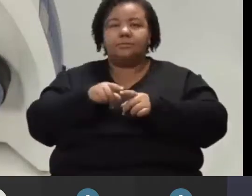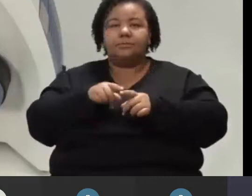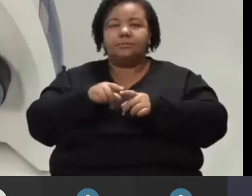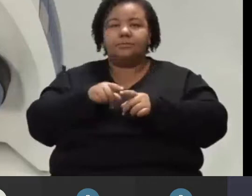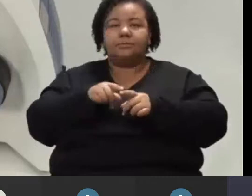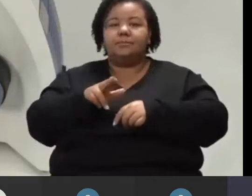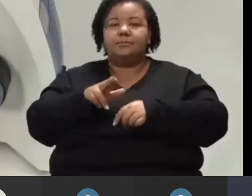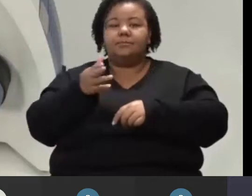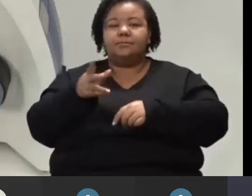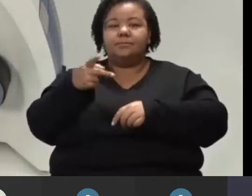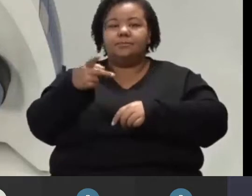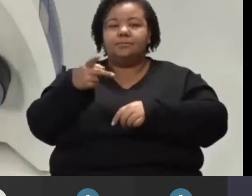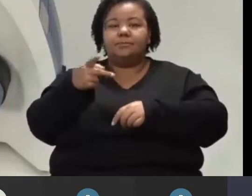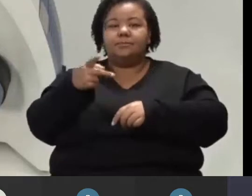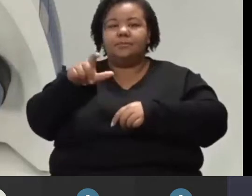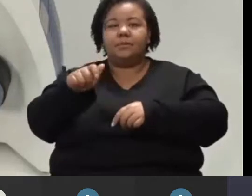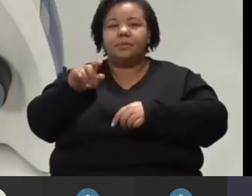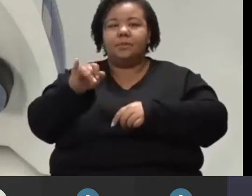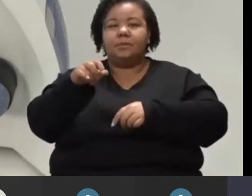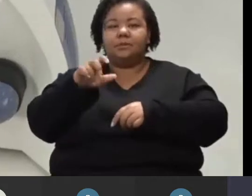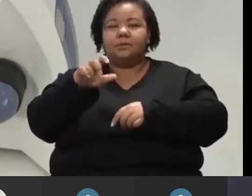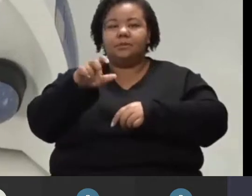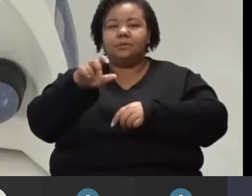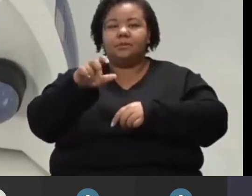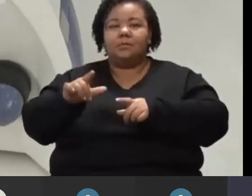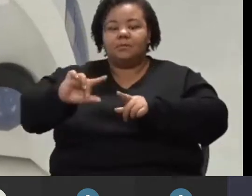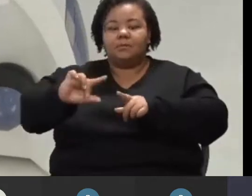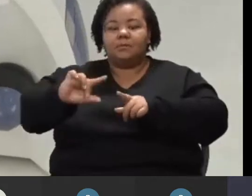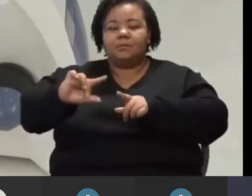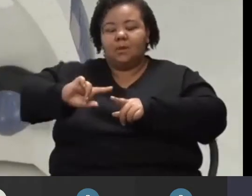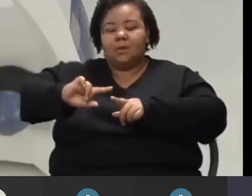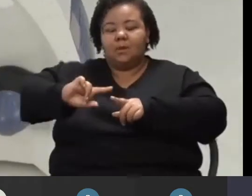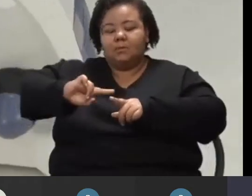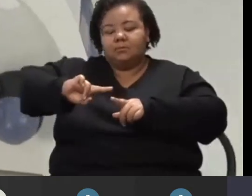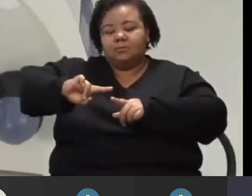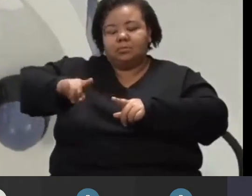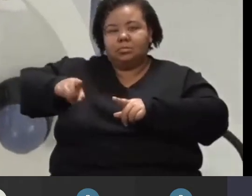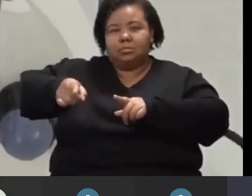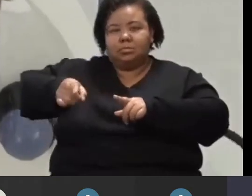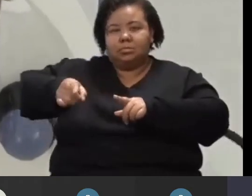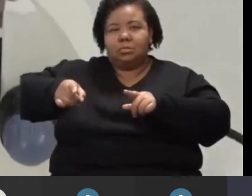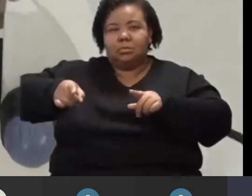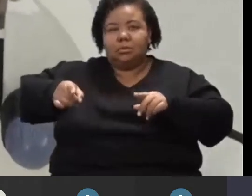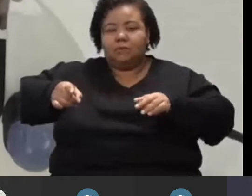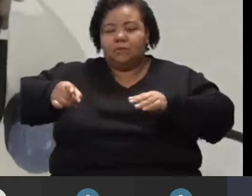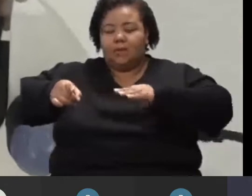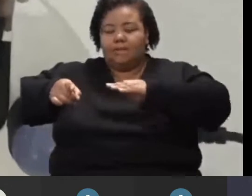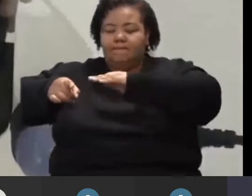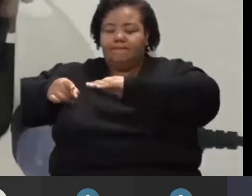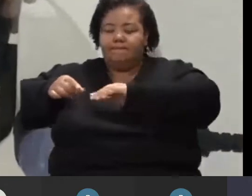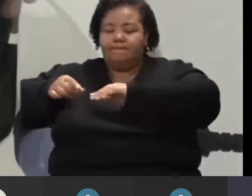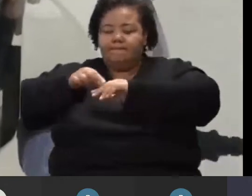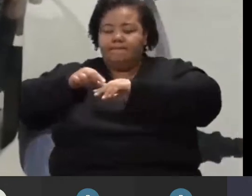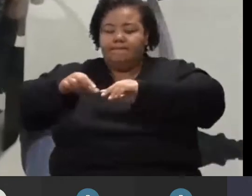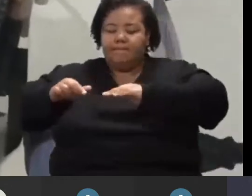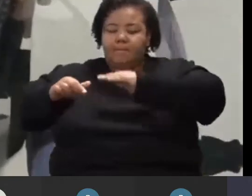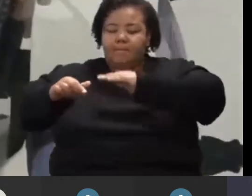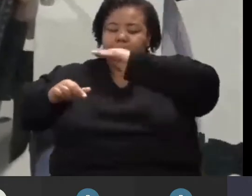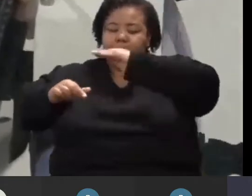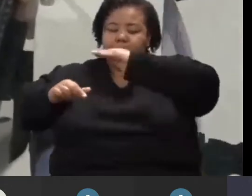chamada de mesa. Você vai abrir a pinça e vai posicionar a sua